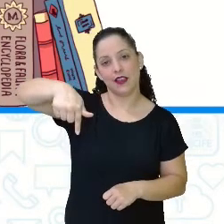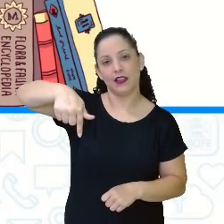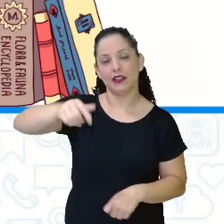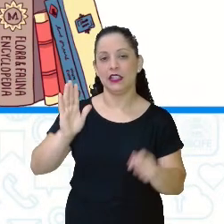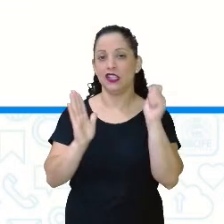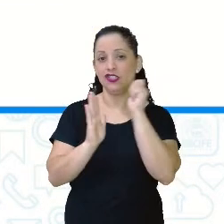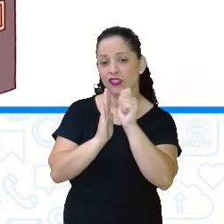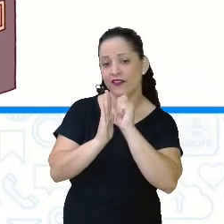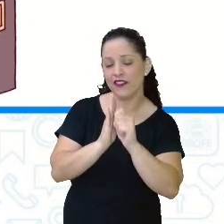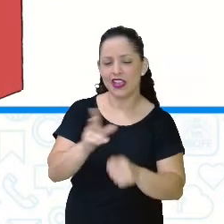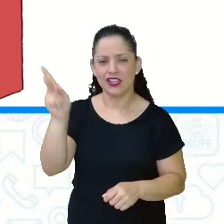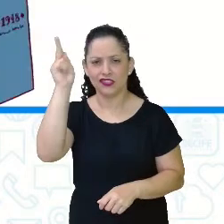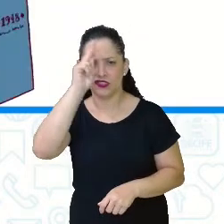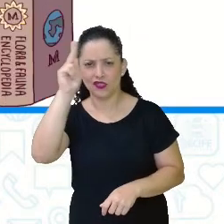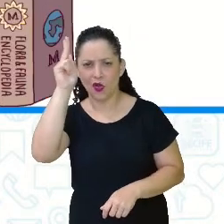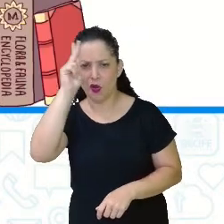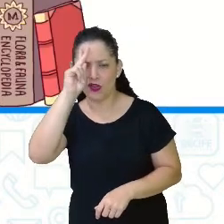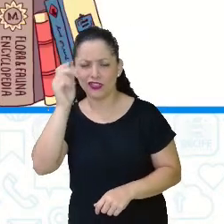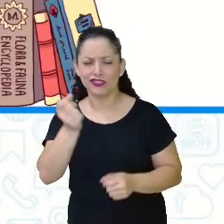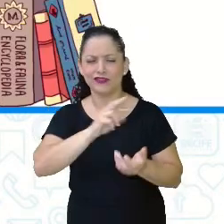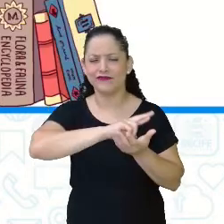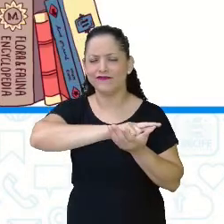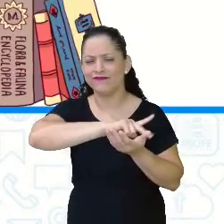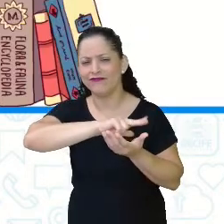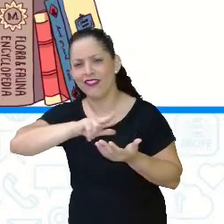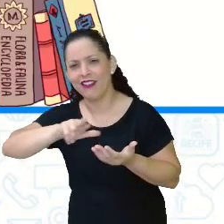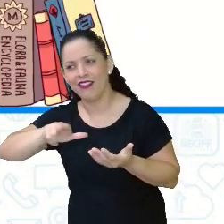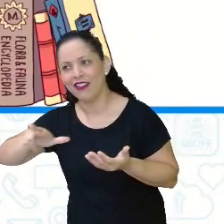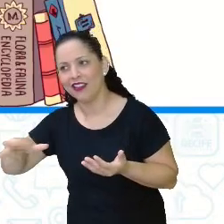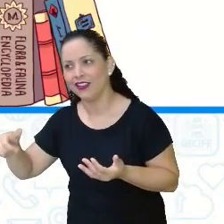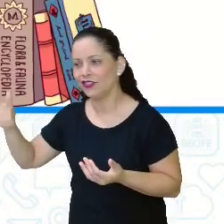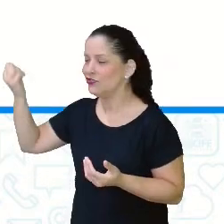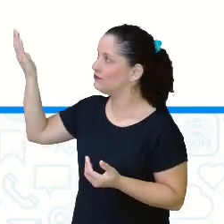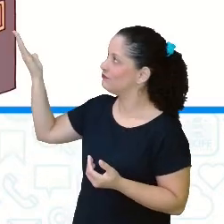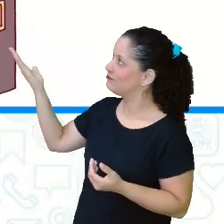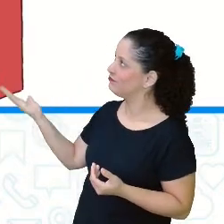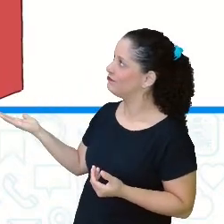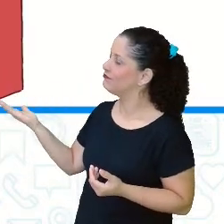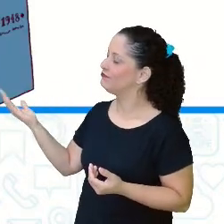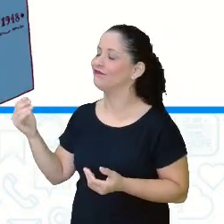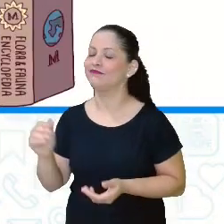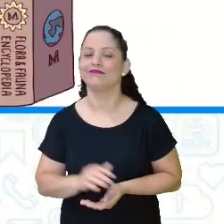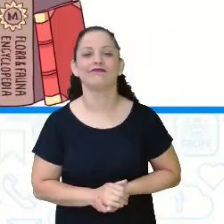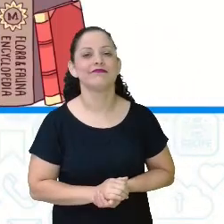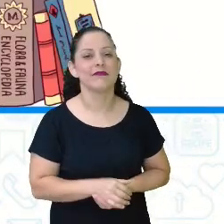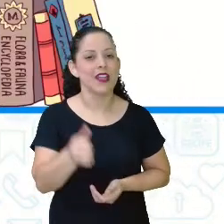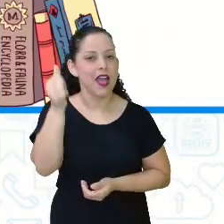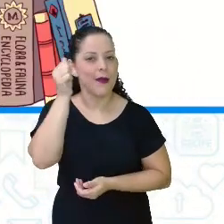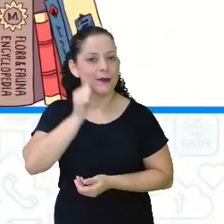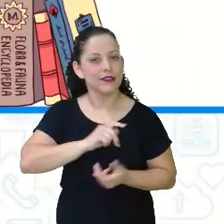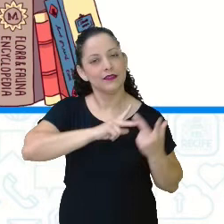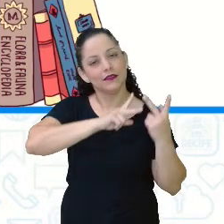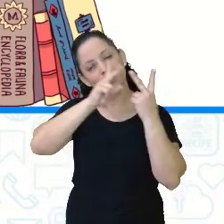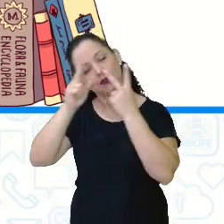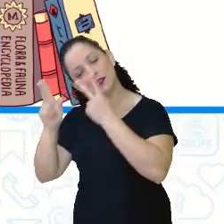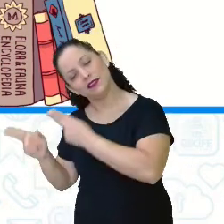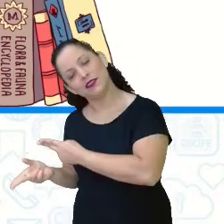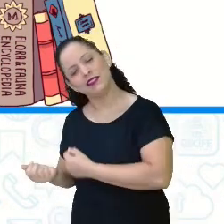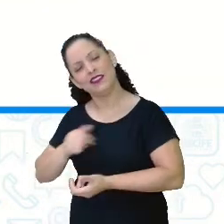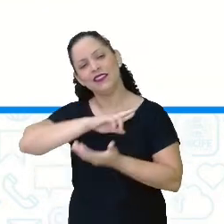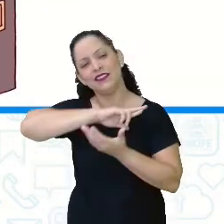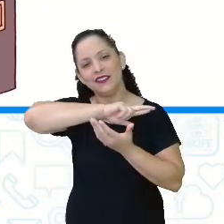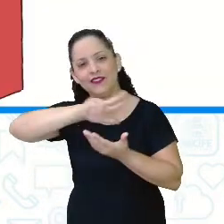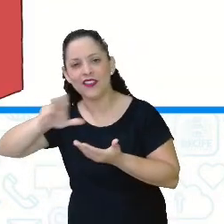Ele escreveu O Pequeno Polegar, O Gato de Botas, Barba Azul, A Bela Adormecida, dentre muitos